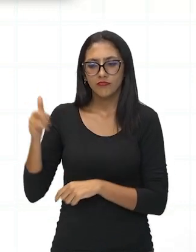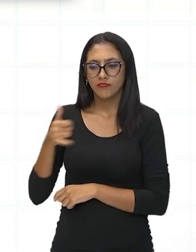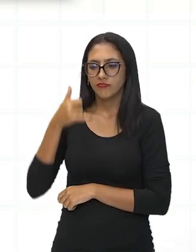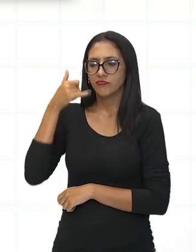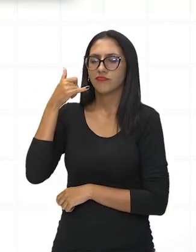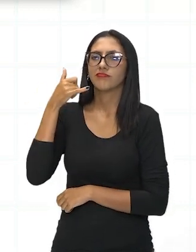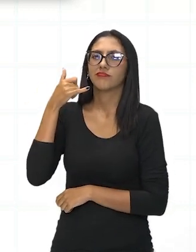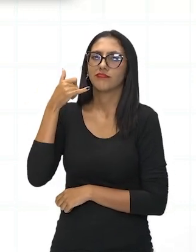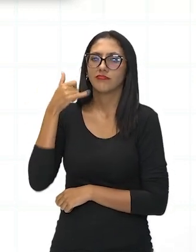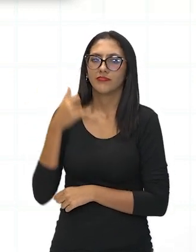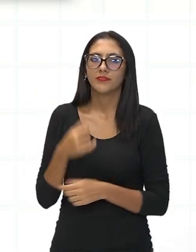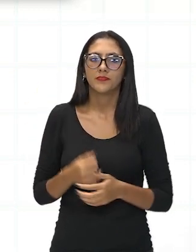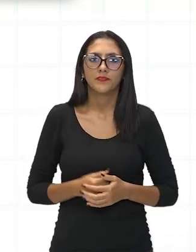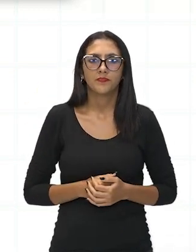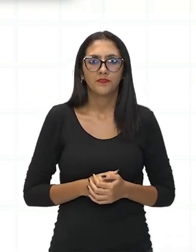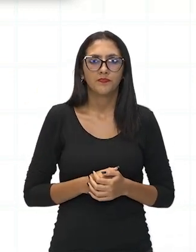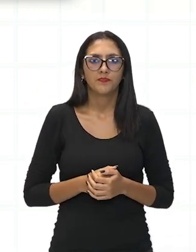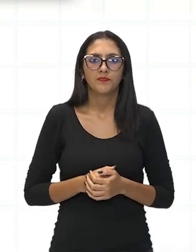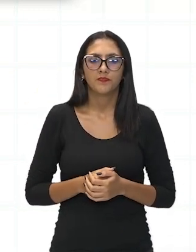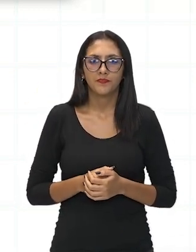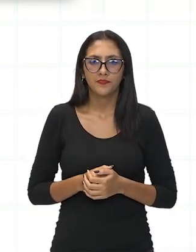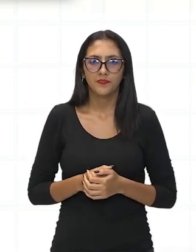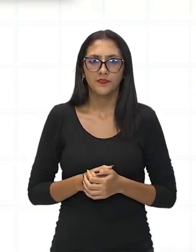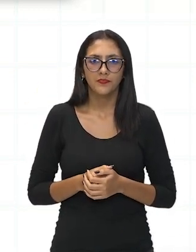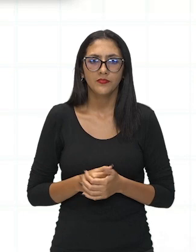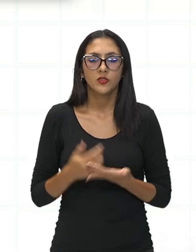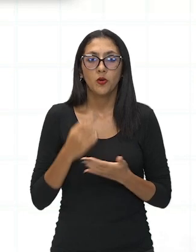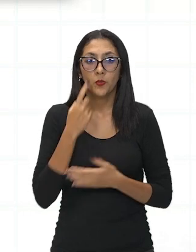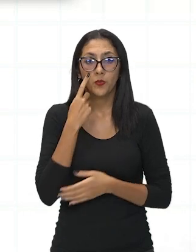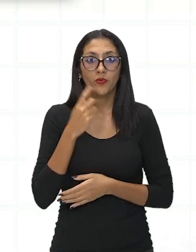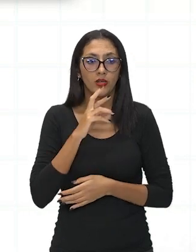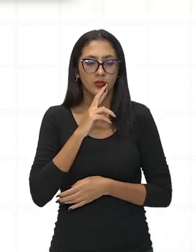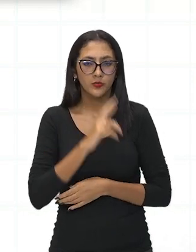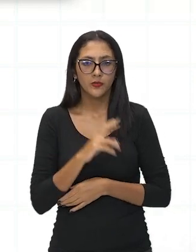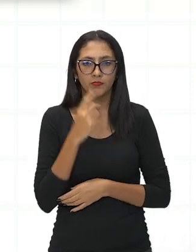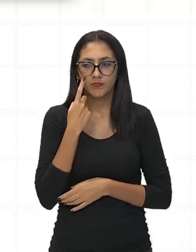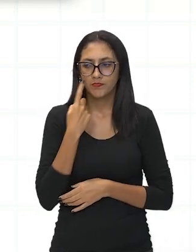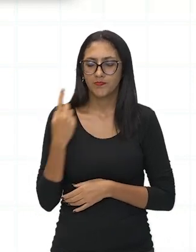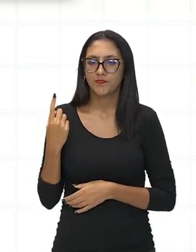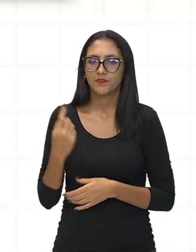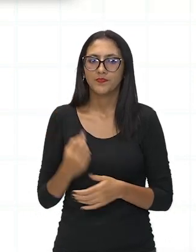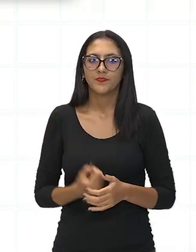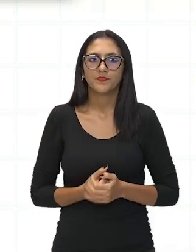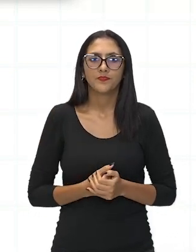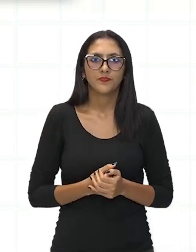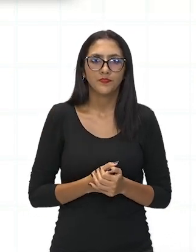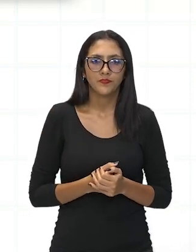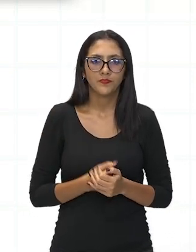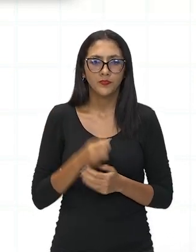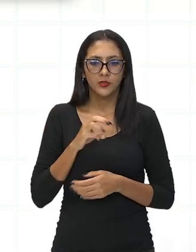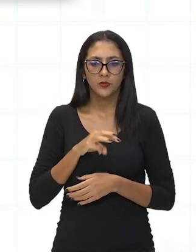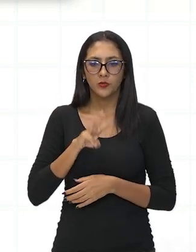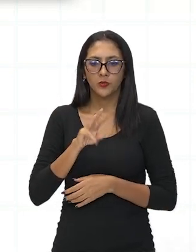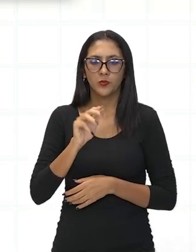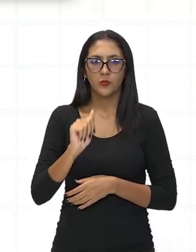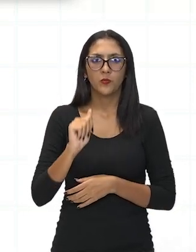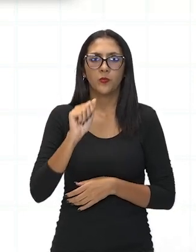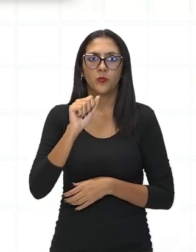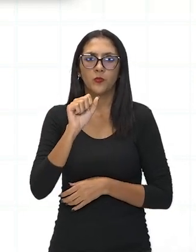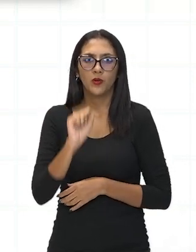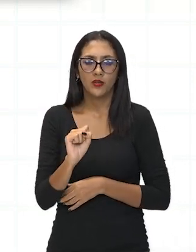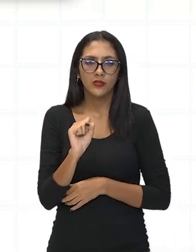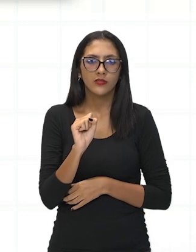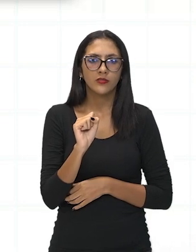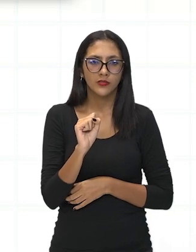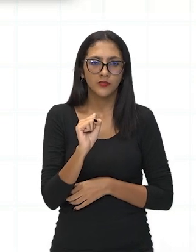eu posso responder bem assim. He was, past continuous, tem que completar com o